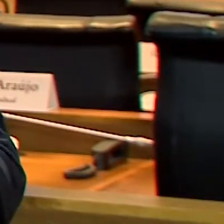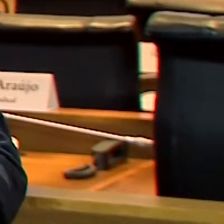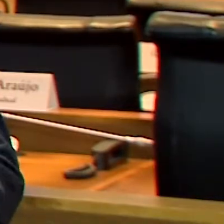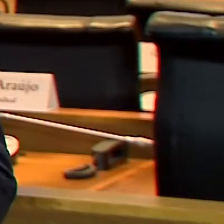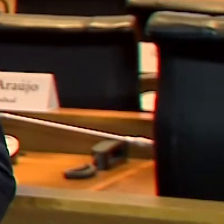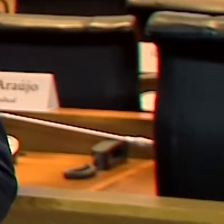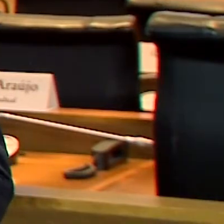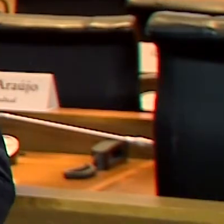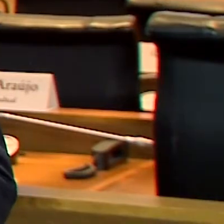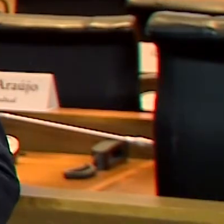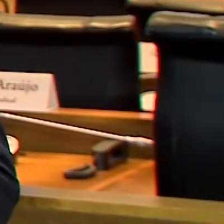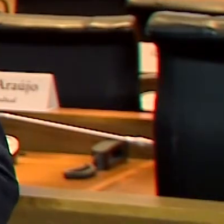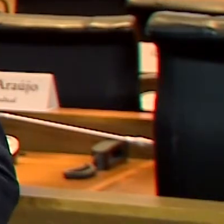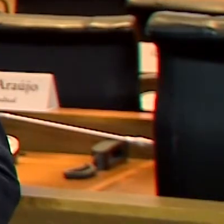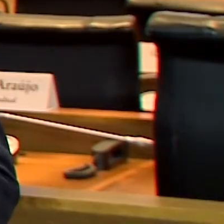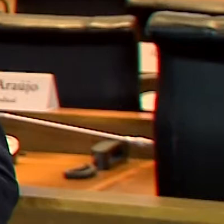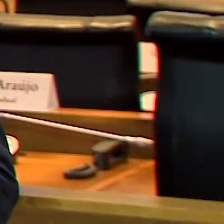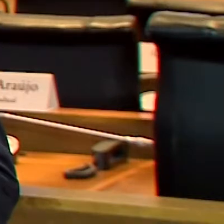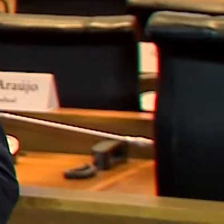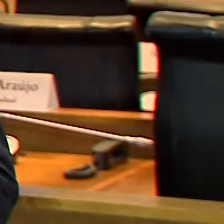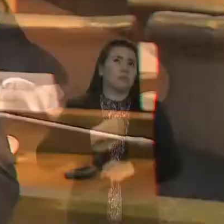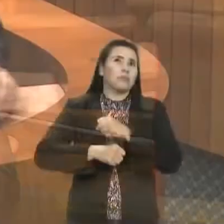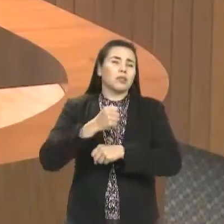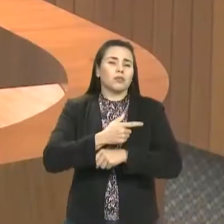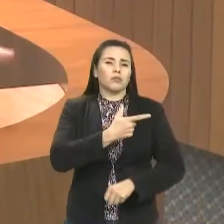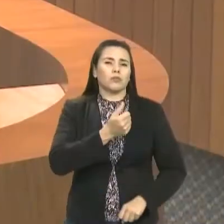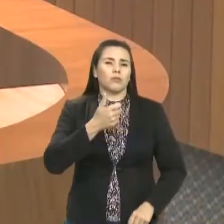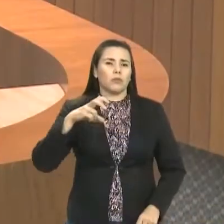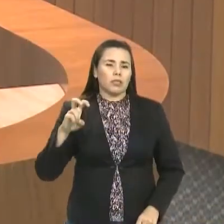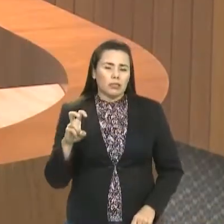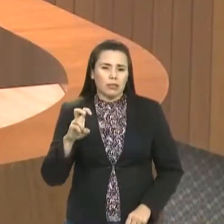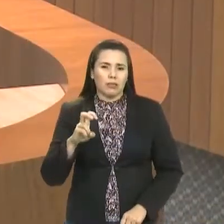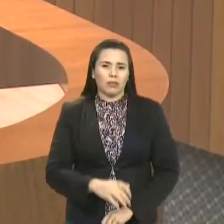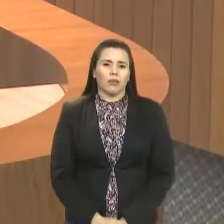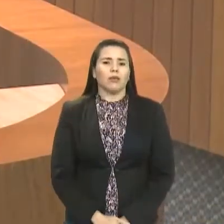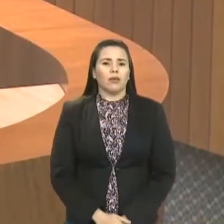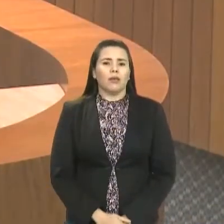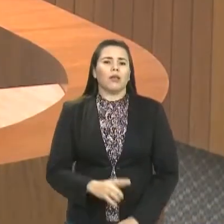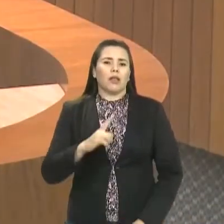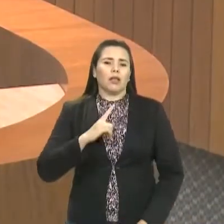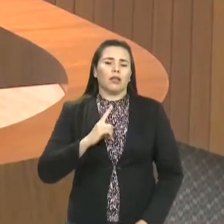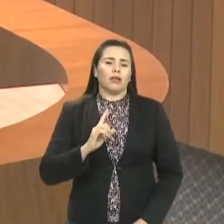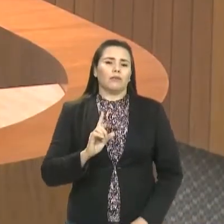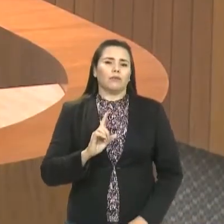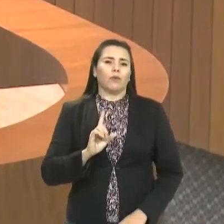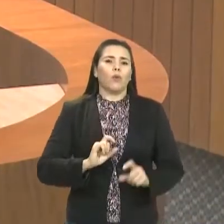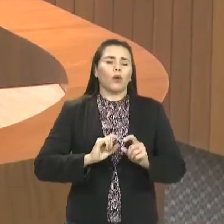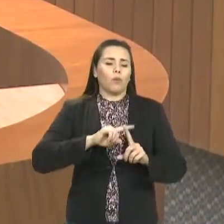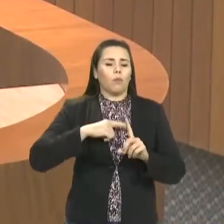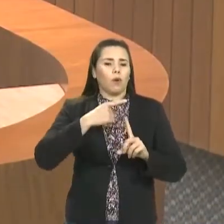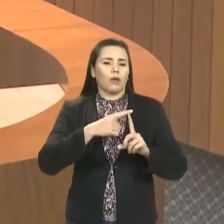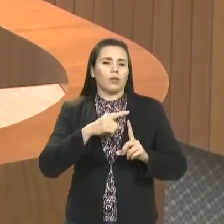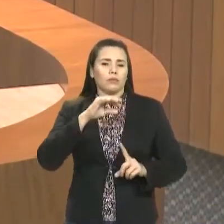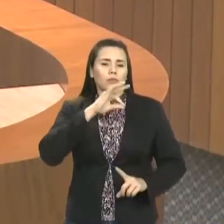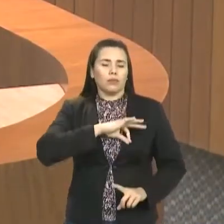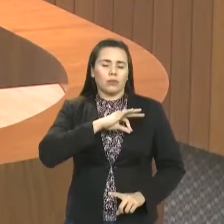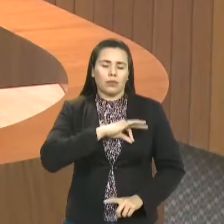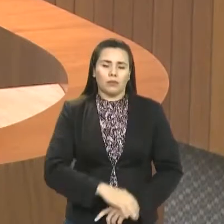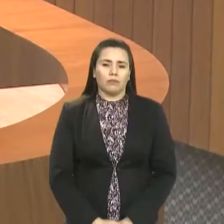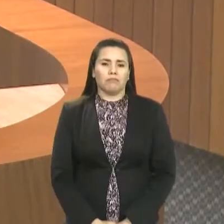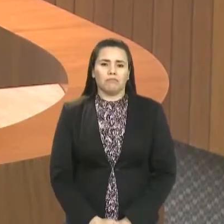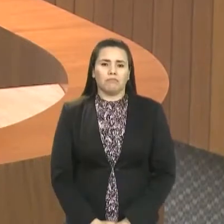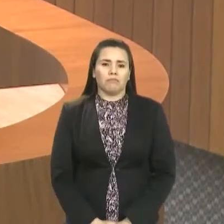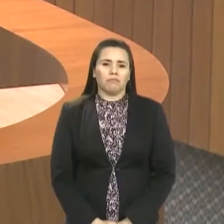de terça-feira durante a sessão plenária. O deputado Wellington do Curso pediu aumento do reajuste